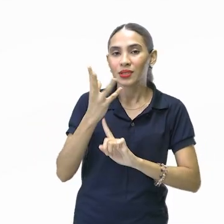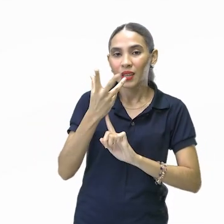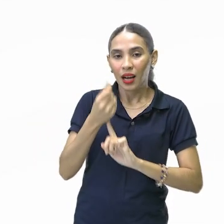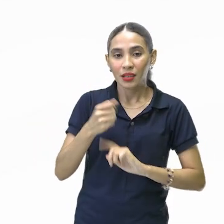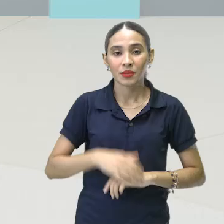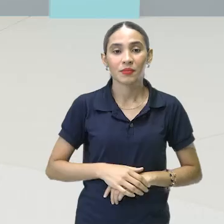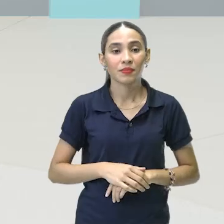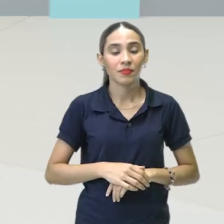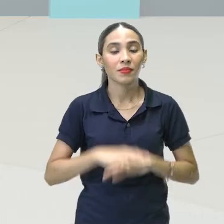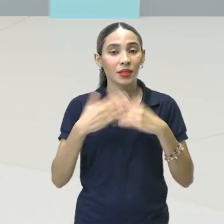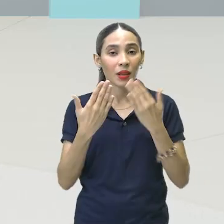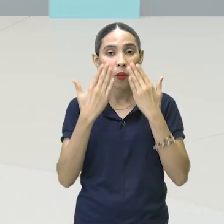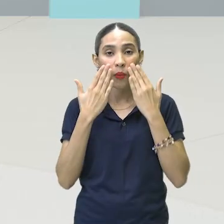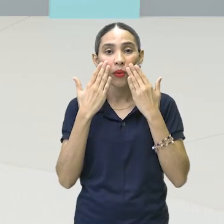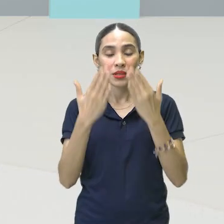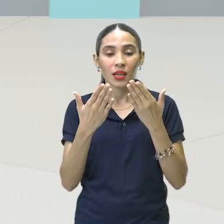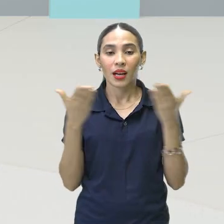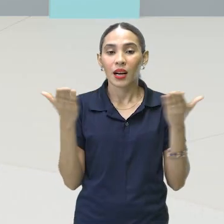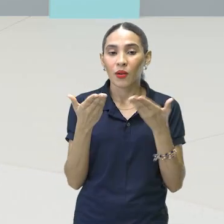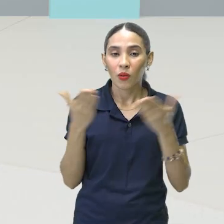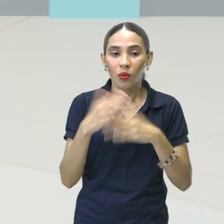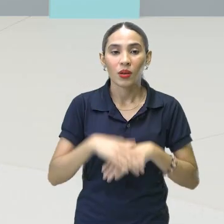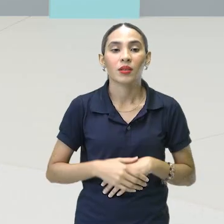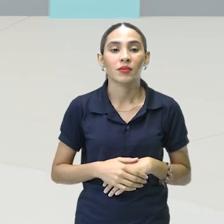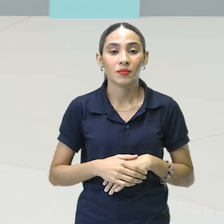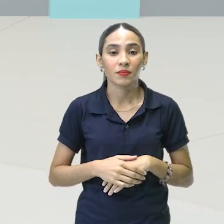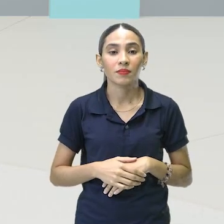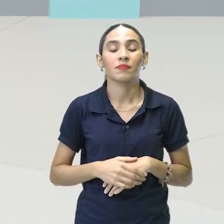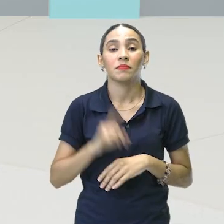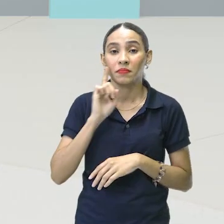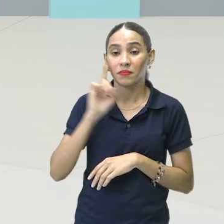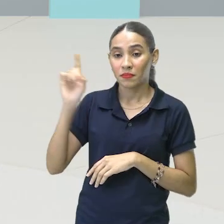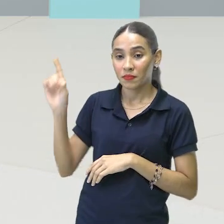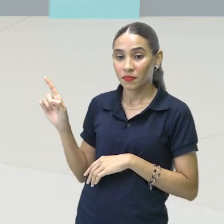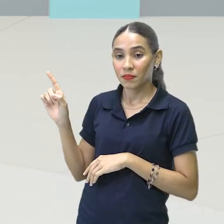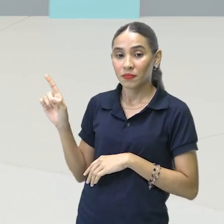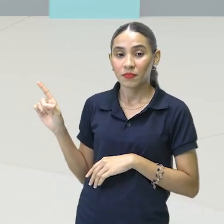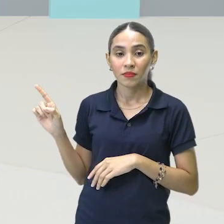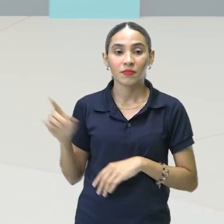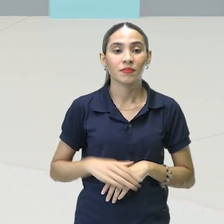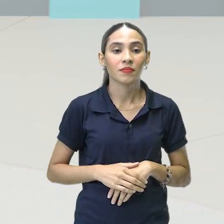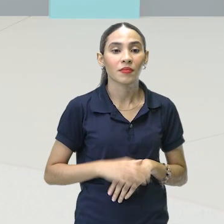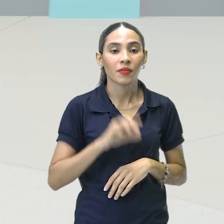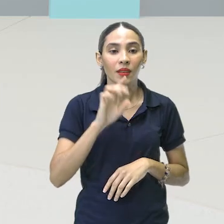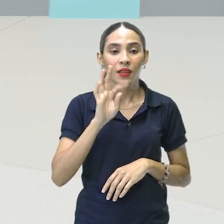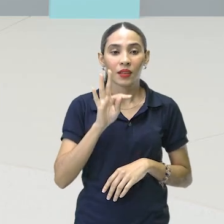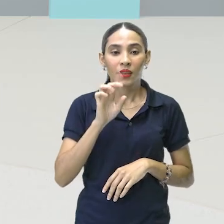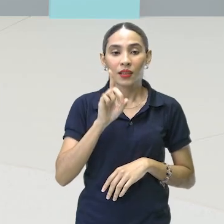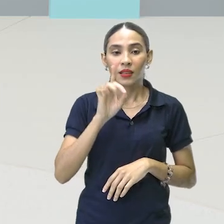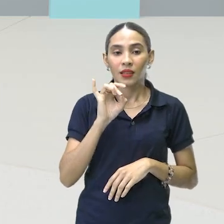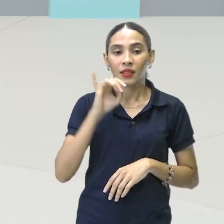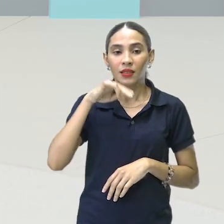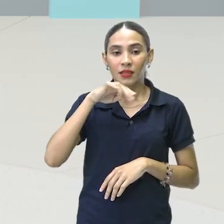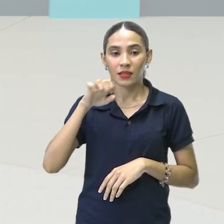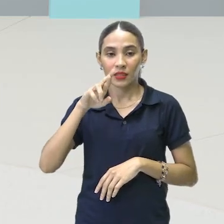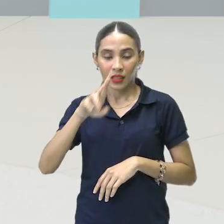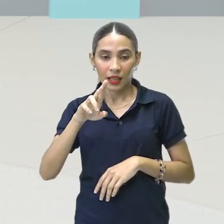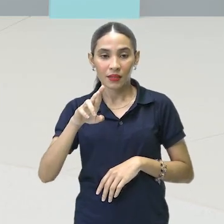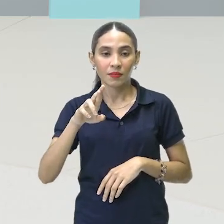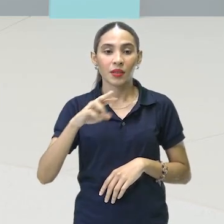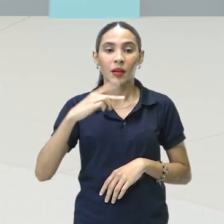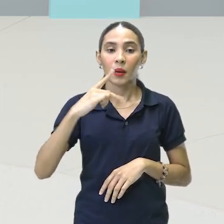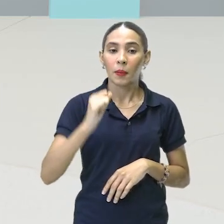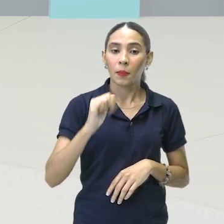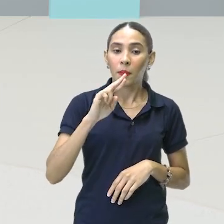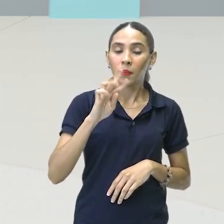formas de arte. Vamos mostrar para vocês agora uma instalação chamada Dinner Party, de Judith